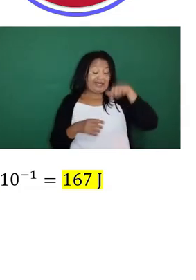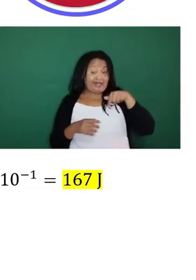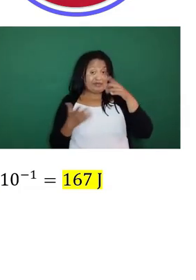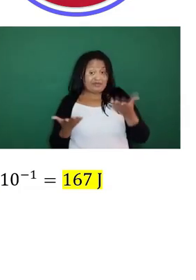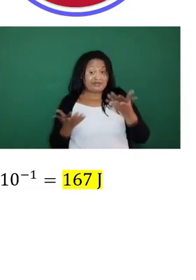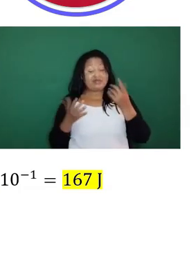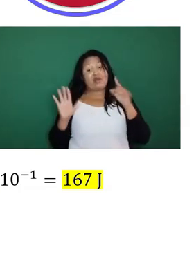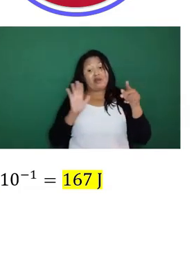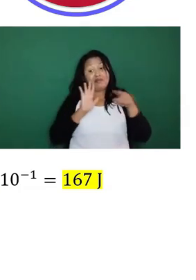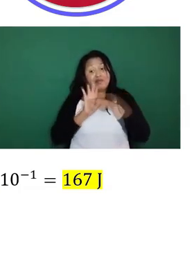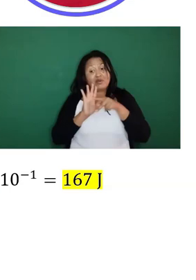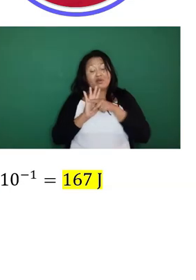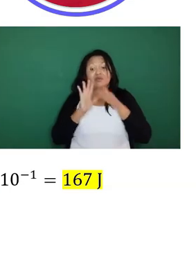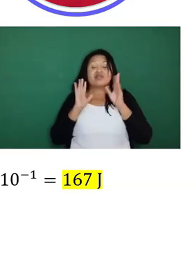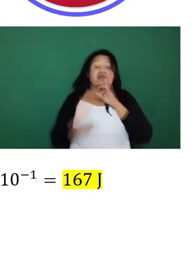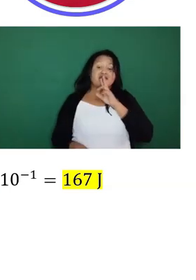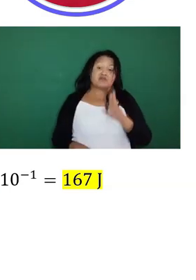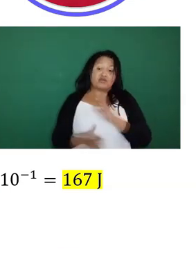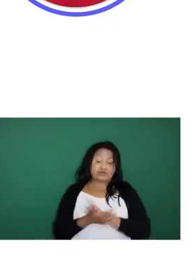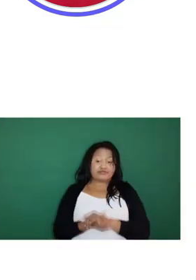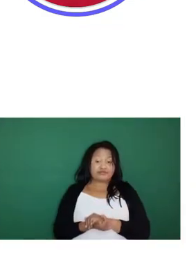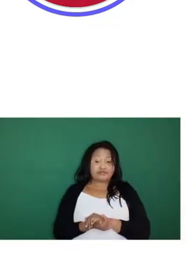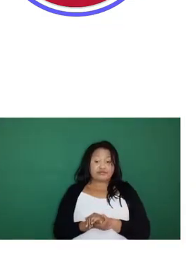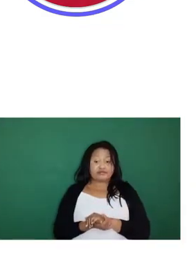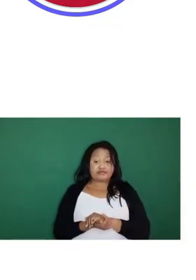a própria essa já é a própria resposta